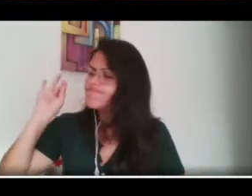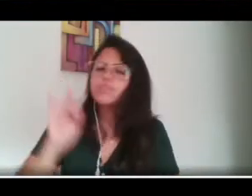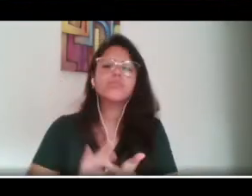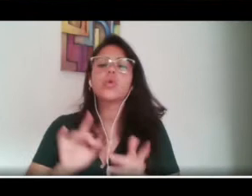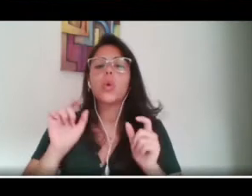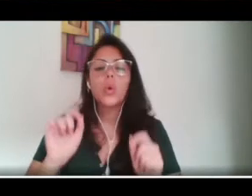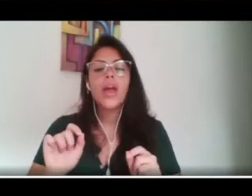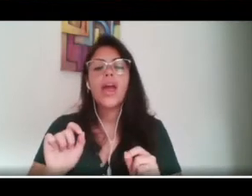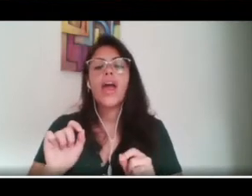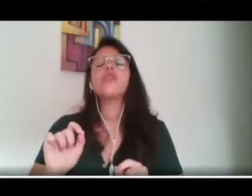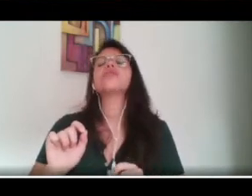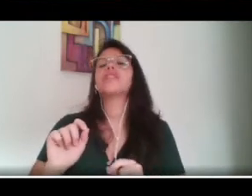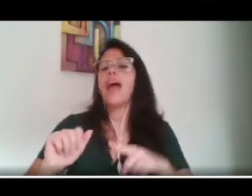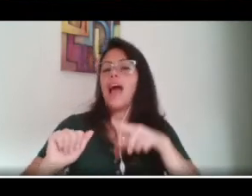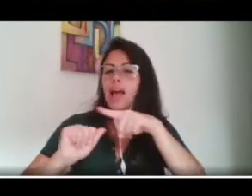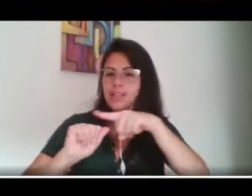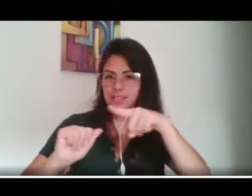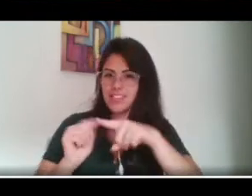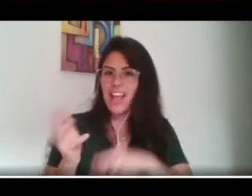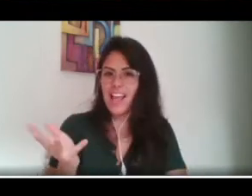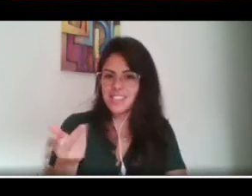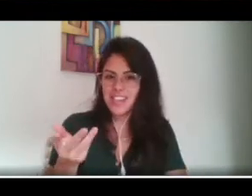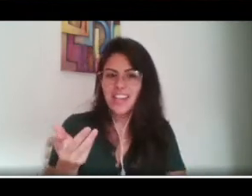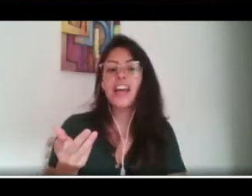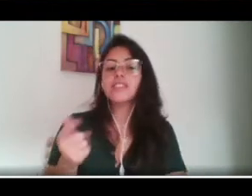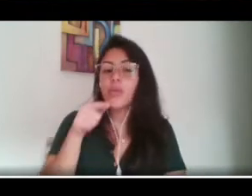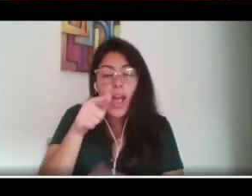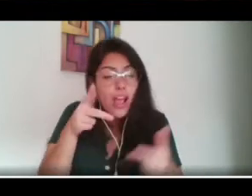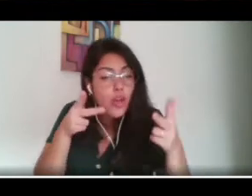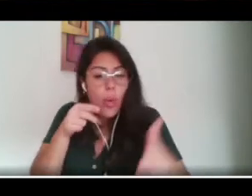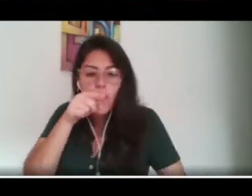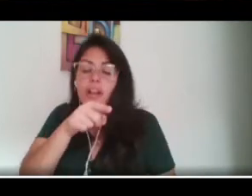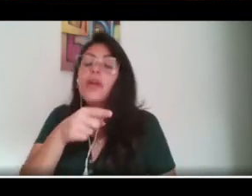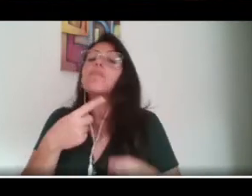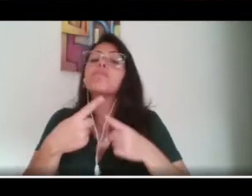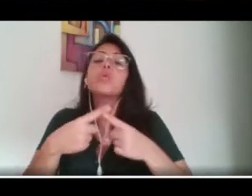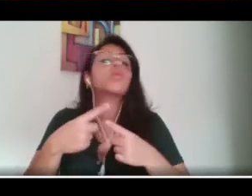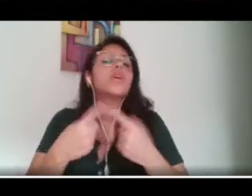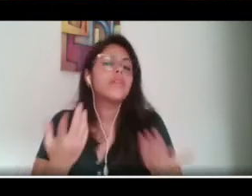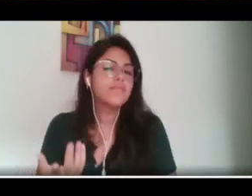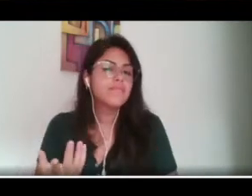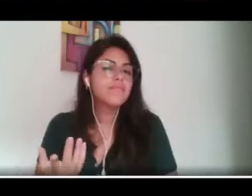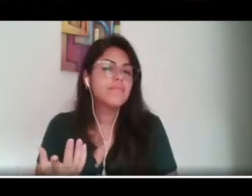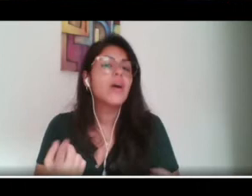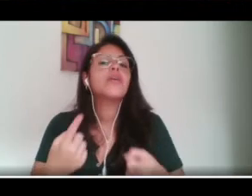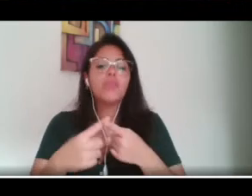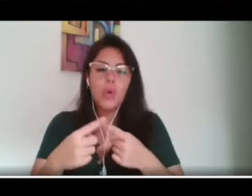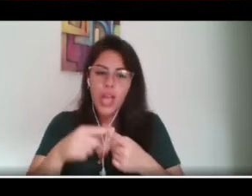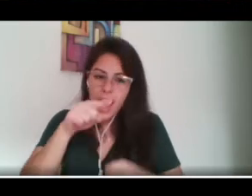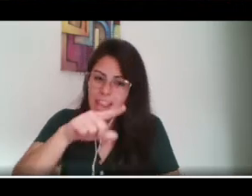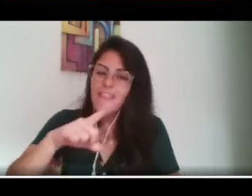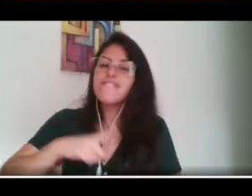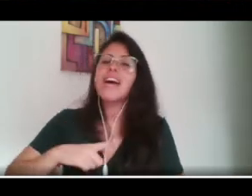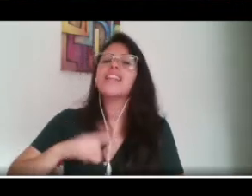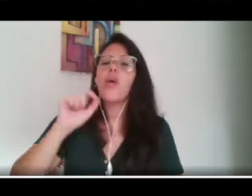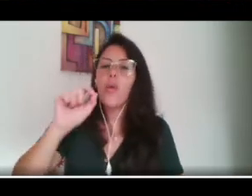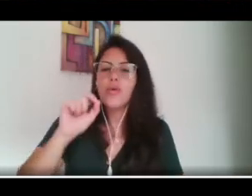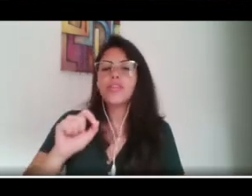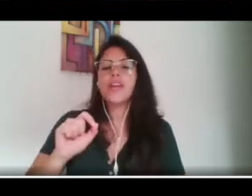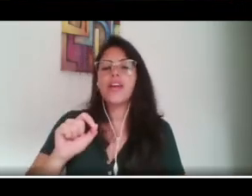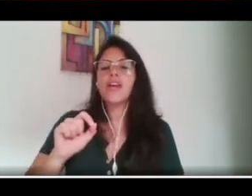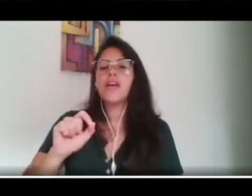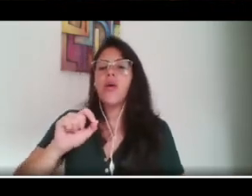assim, dessa forma que eu desenhei. Por quê? Porque dessa forma, eu vou ter uma componente paralela à